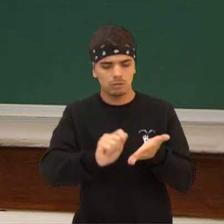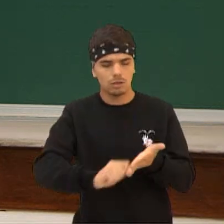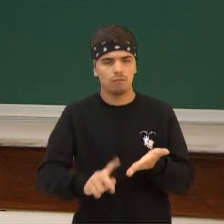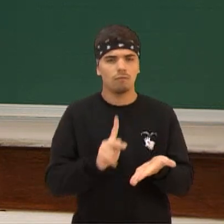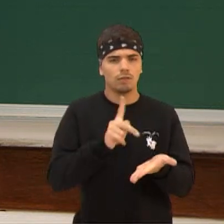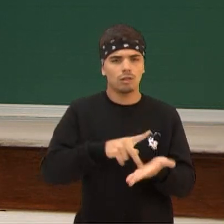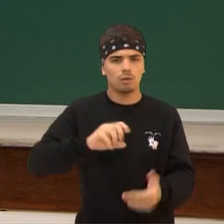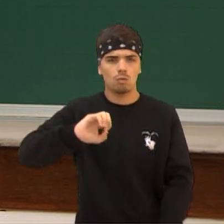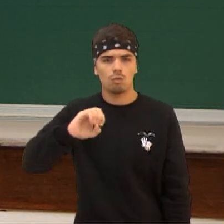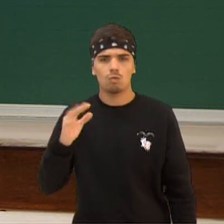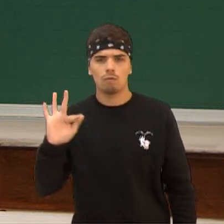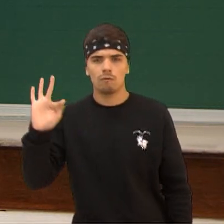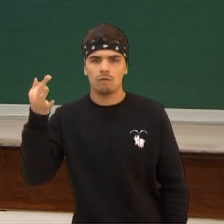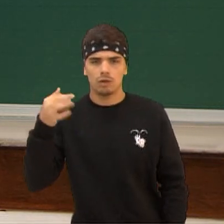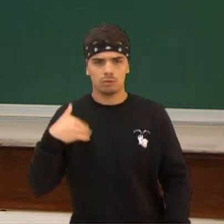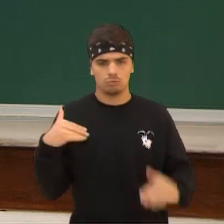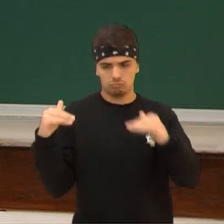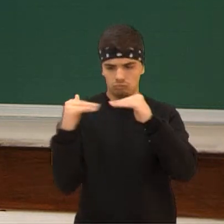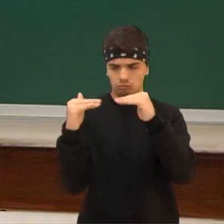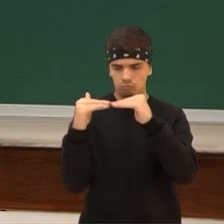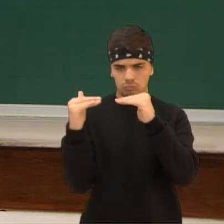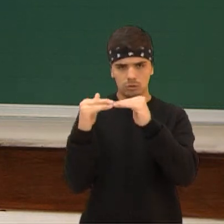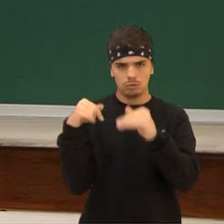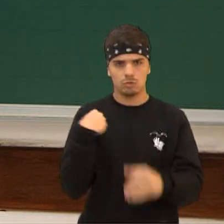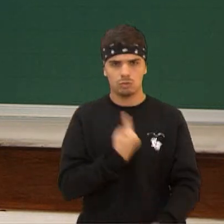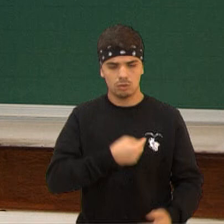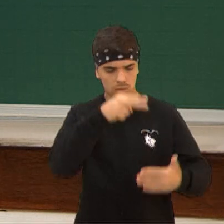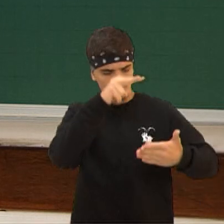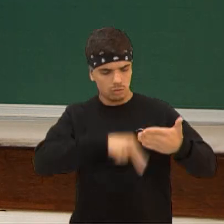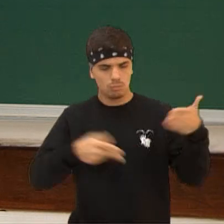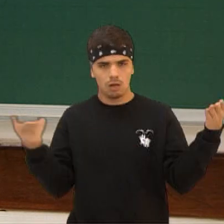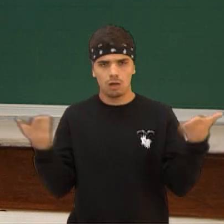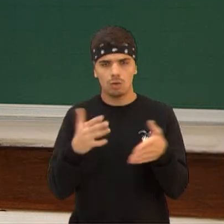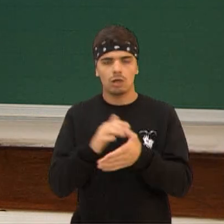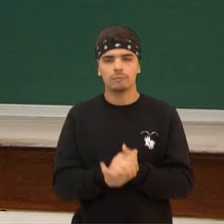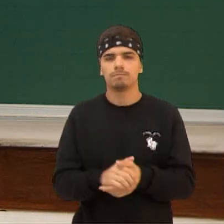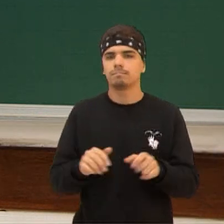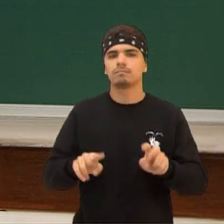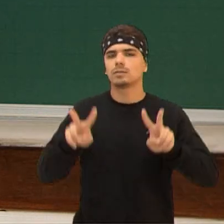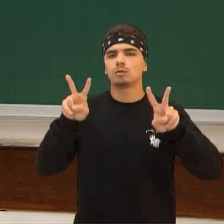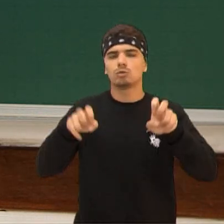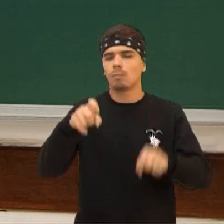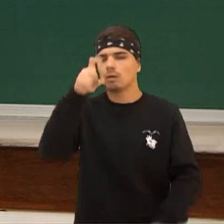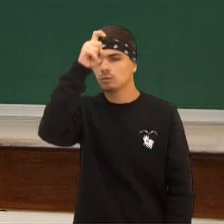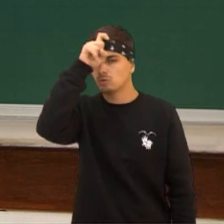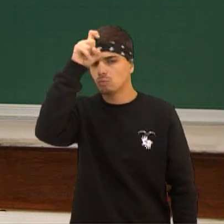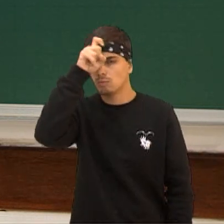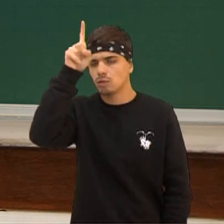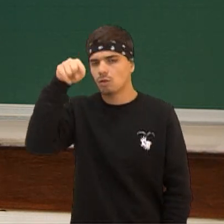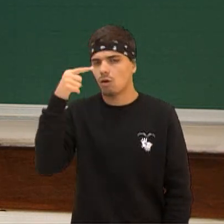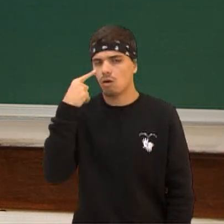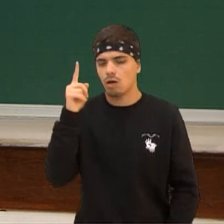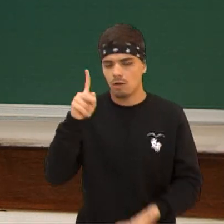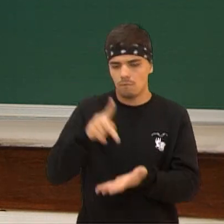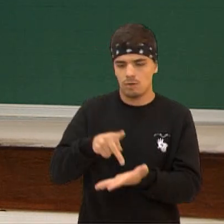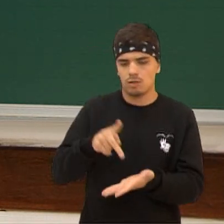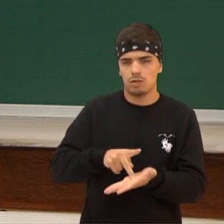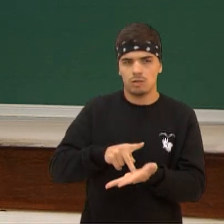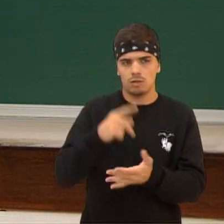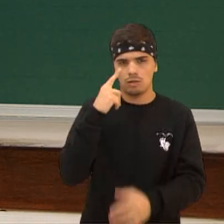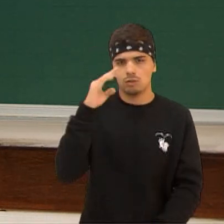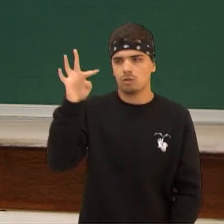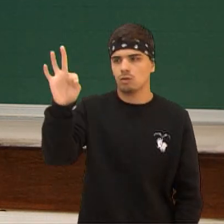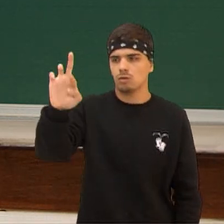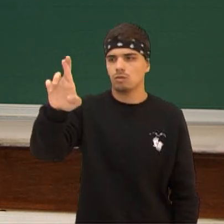ou falso, de acordo com o que a gente acabou de ler. Sobre o Zumbi dos Palmares. Se for verdadeiro, você vai escrever